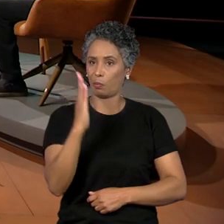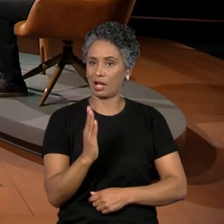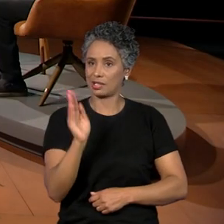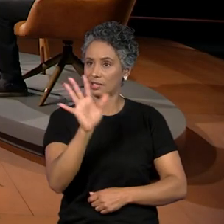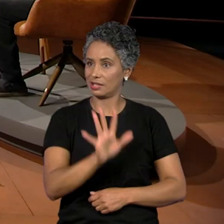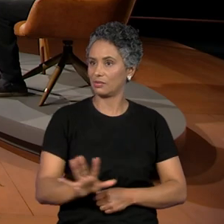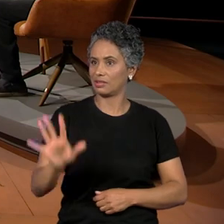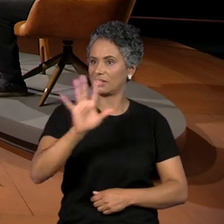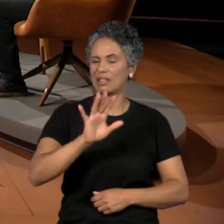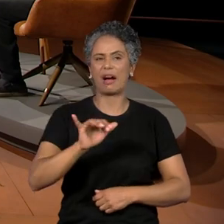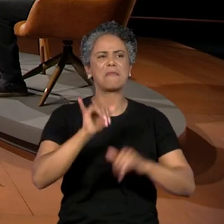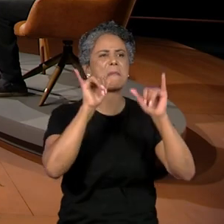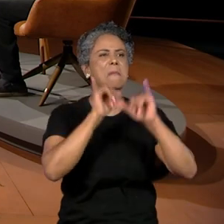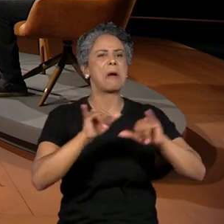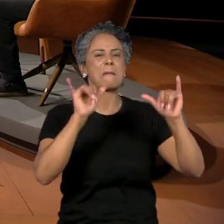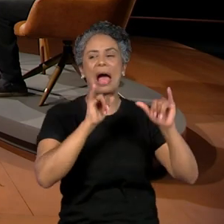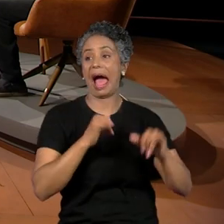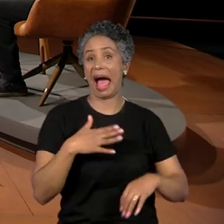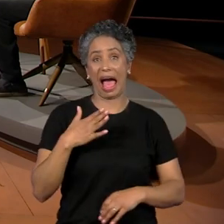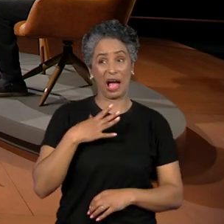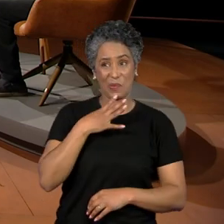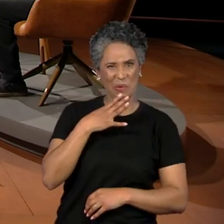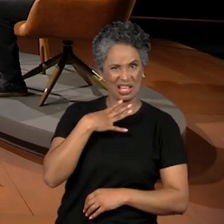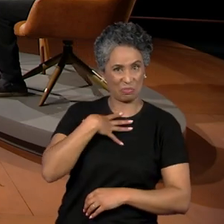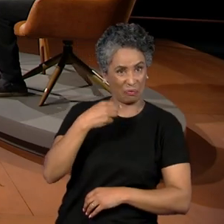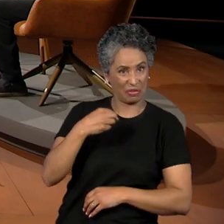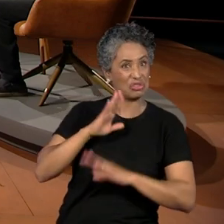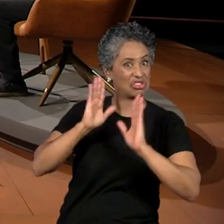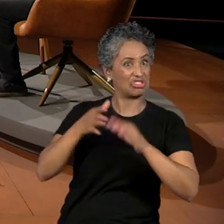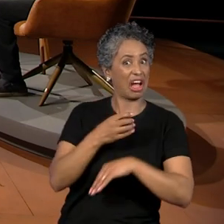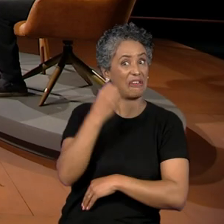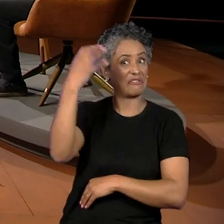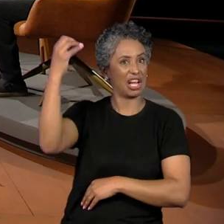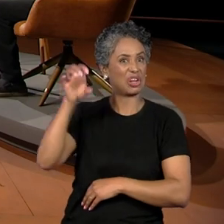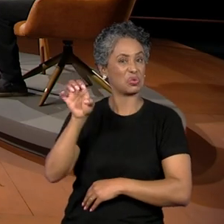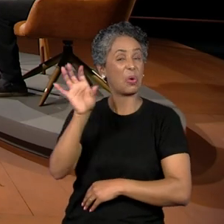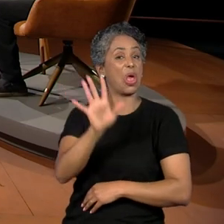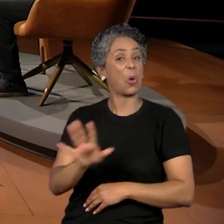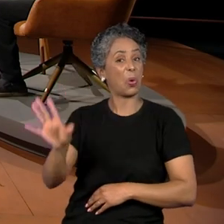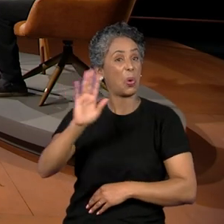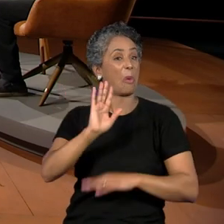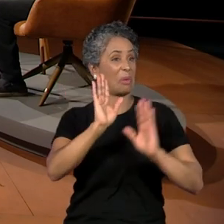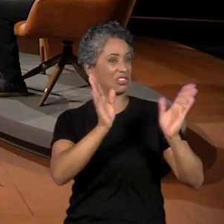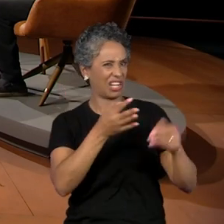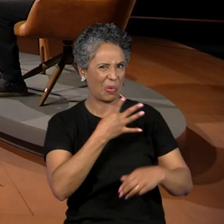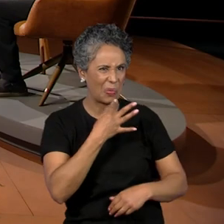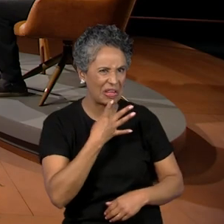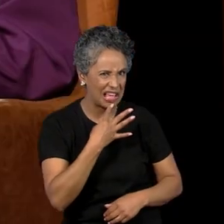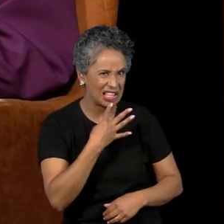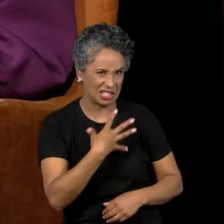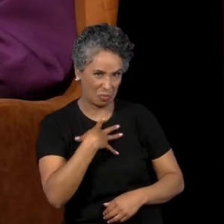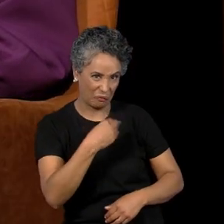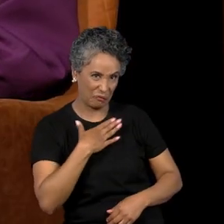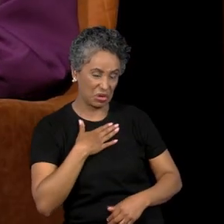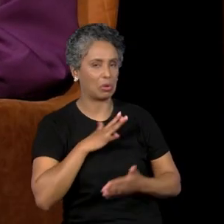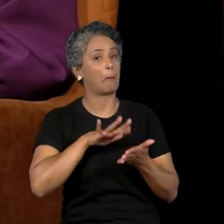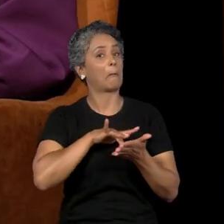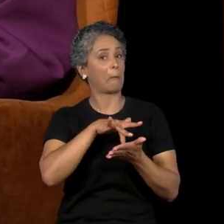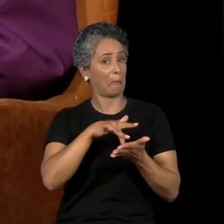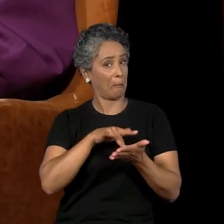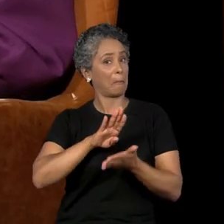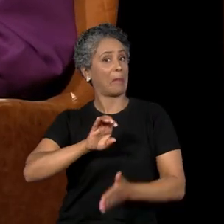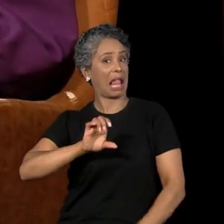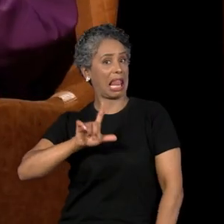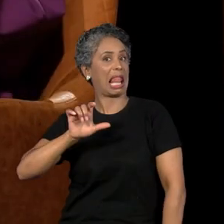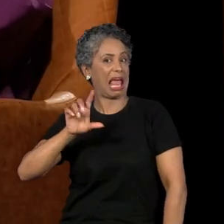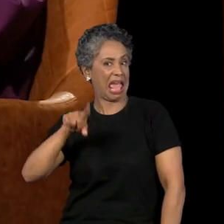com o maior orgulho do filho dele, que foi para a Europa, que não sei o quê, que dançava, que fazia balé, que começou em